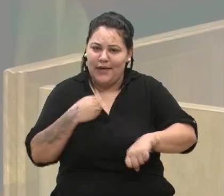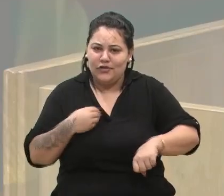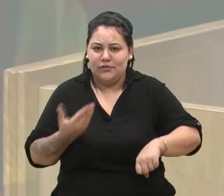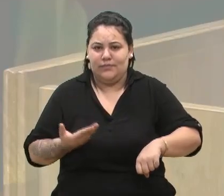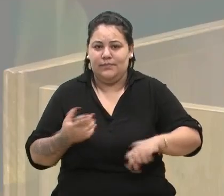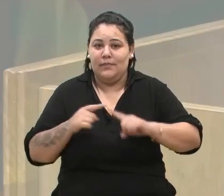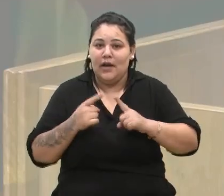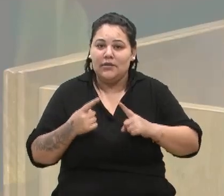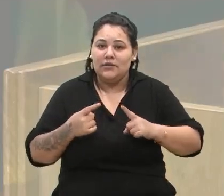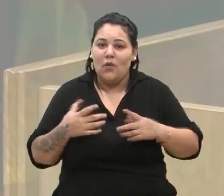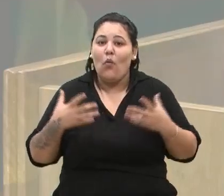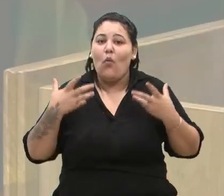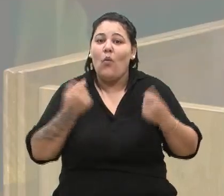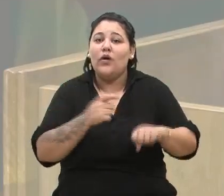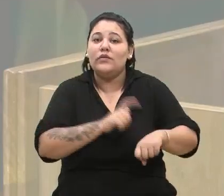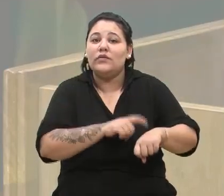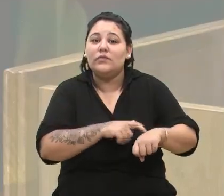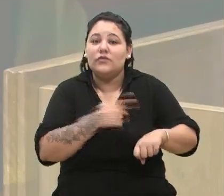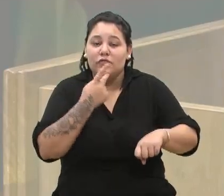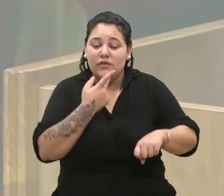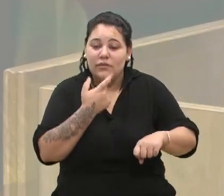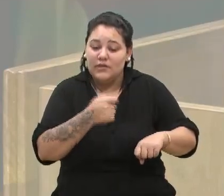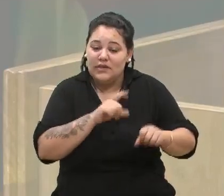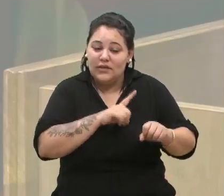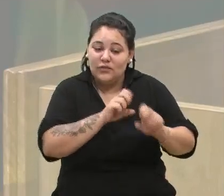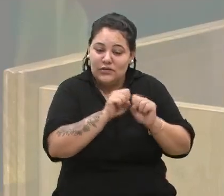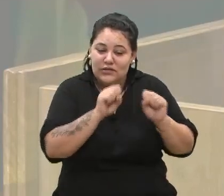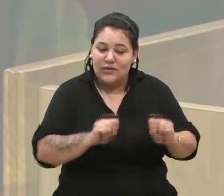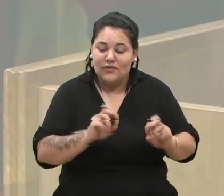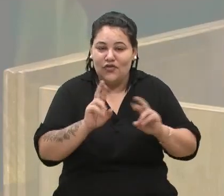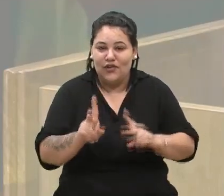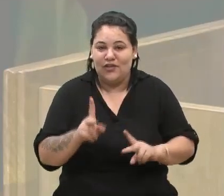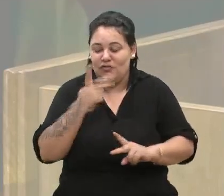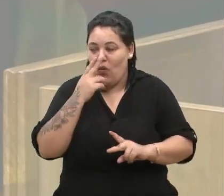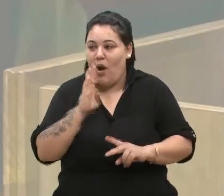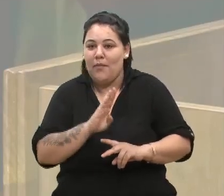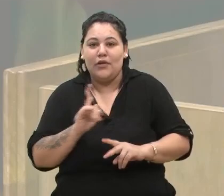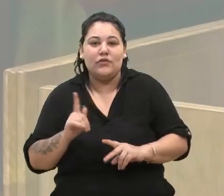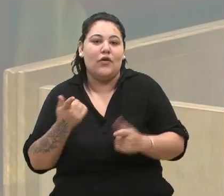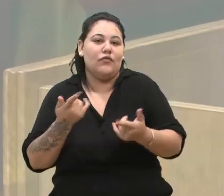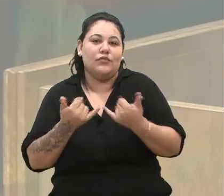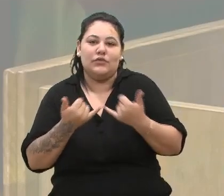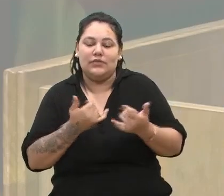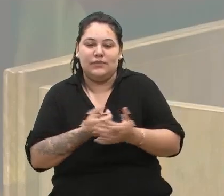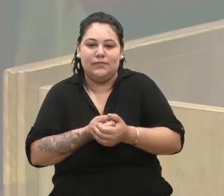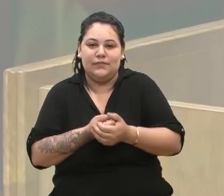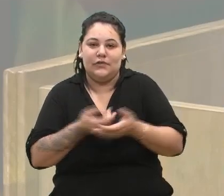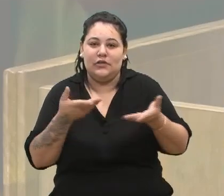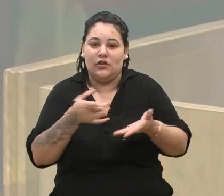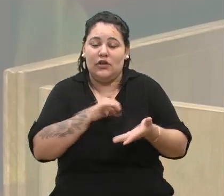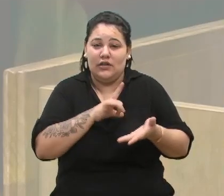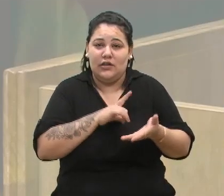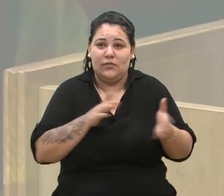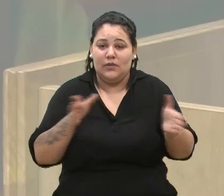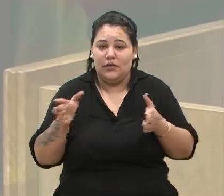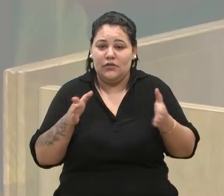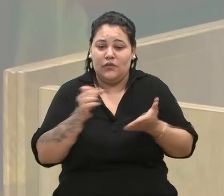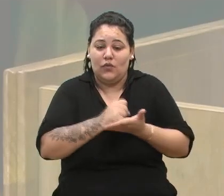tem que ter um sistema tipo Bento Gonçalves? Agora chegou no período que vão começar a contratar horas médicas.